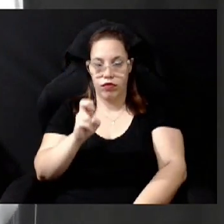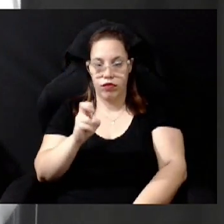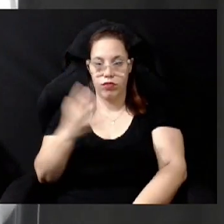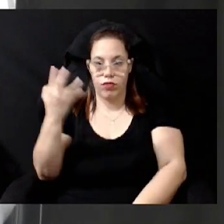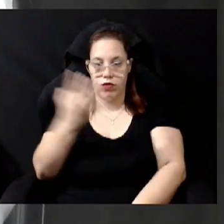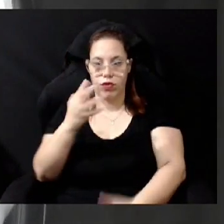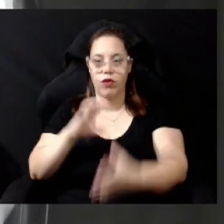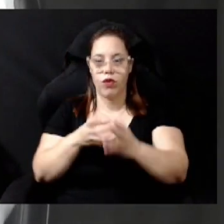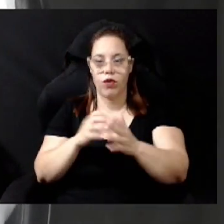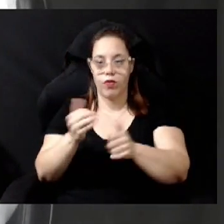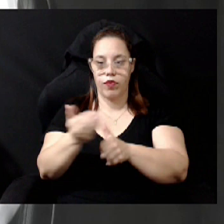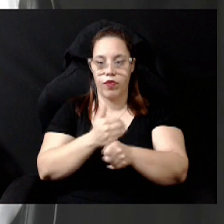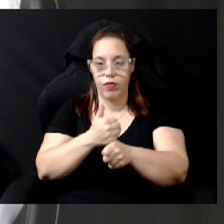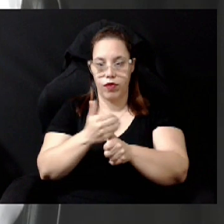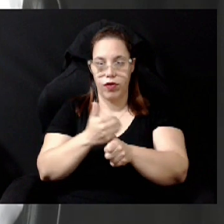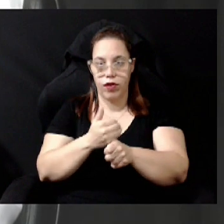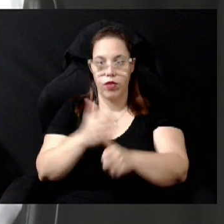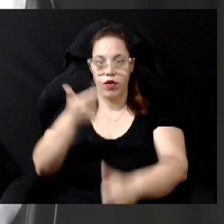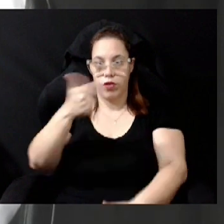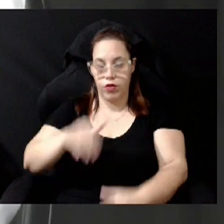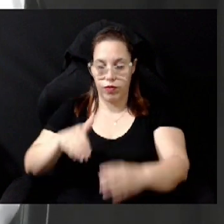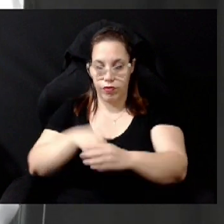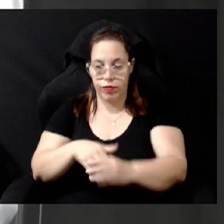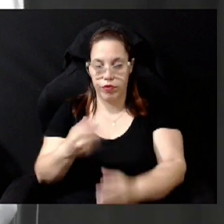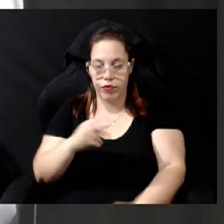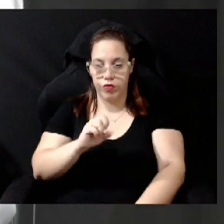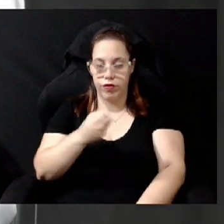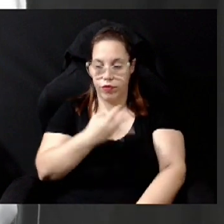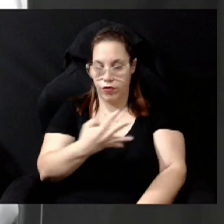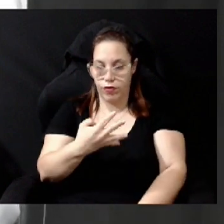mandato, reeleito agora em 2024 com